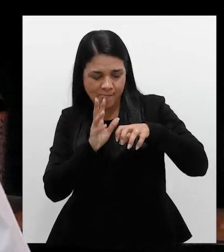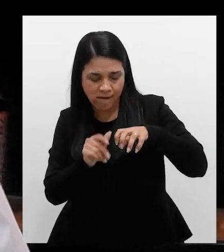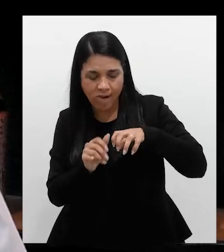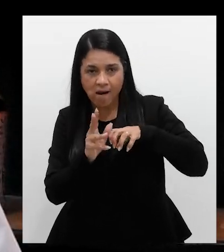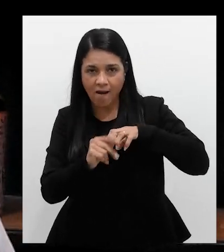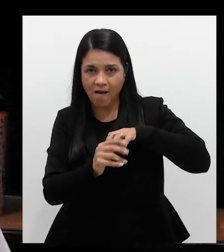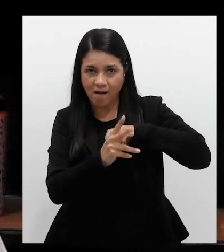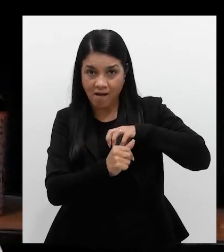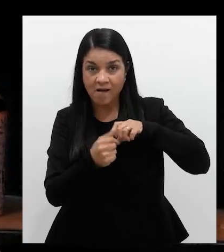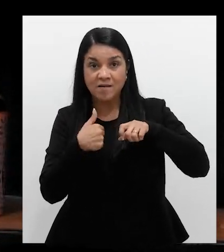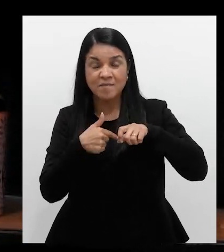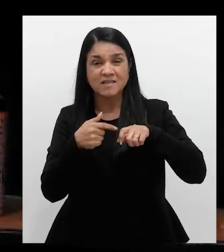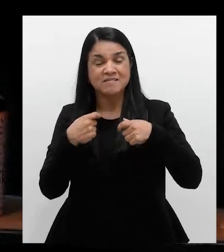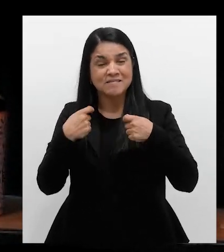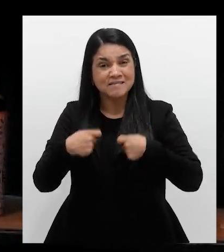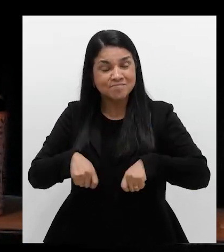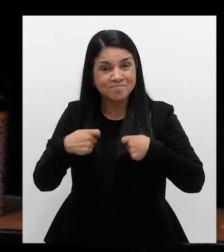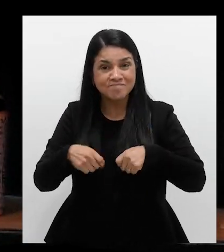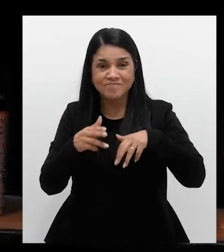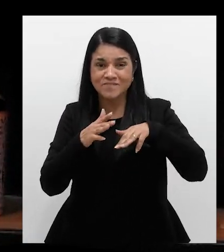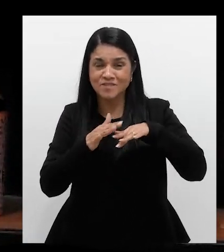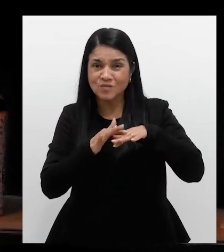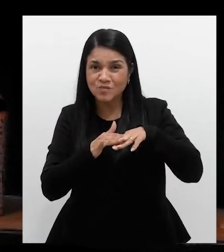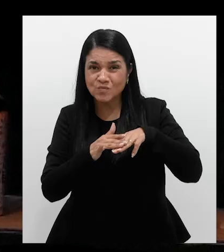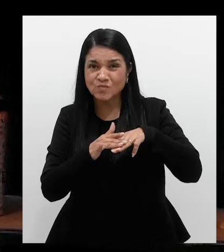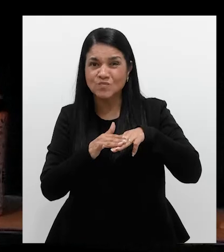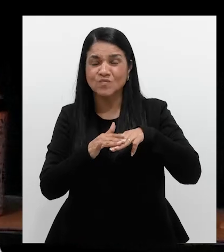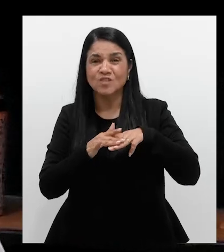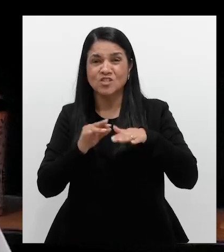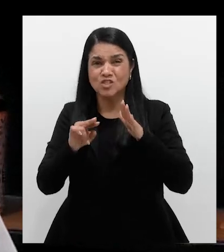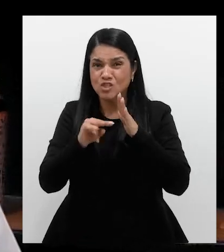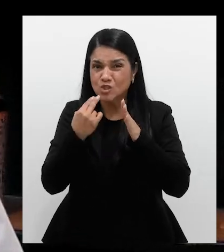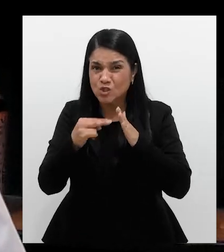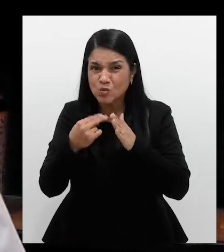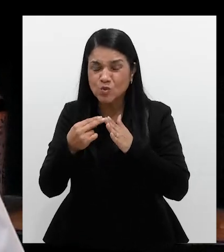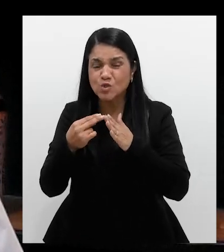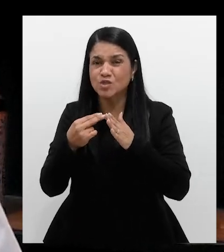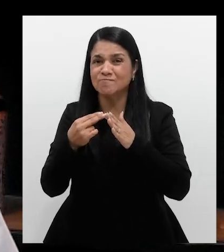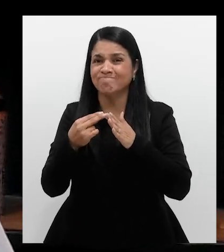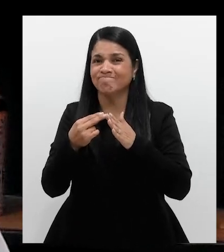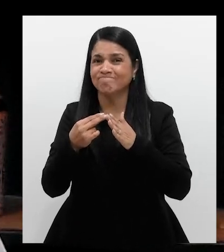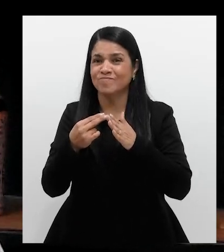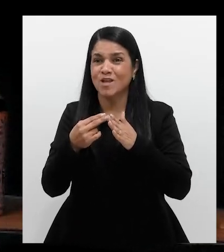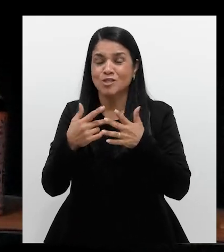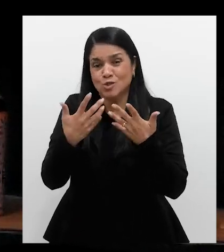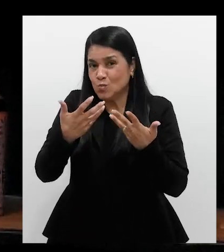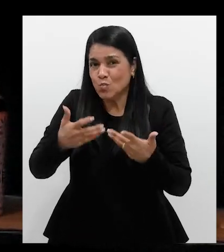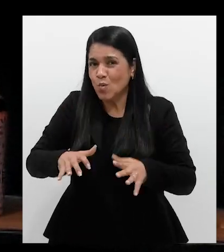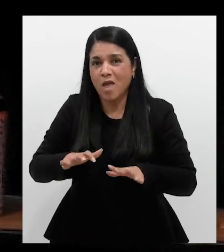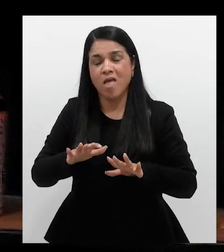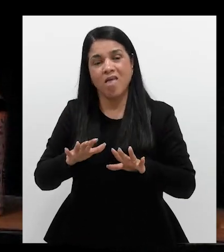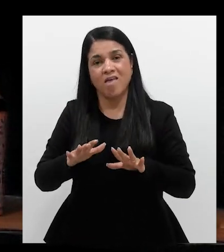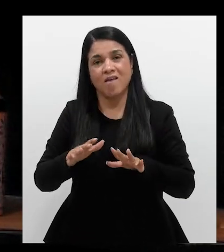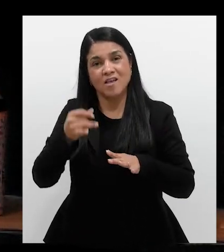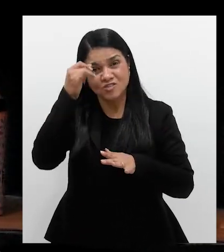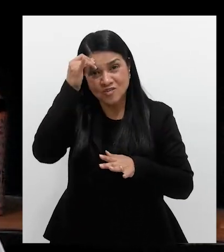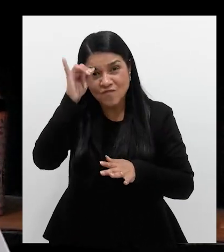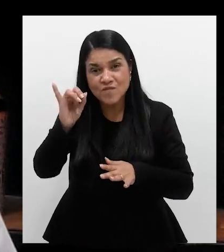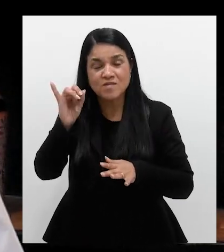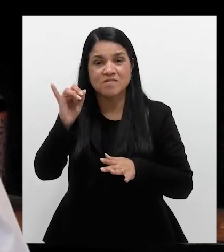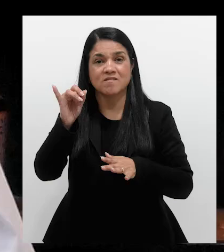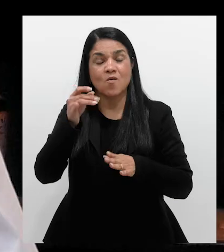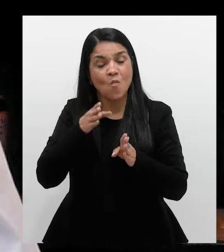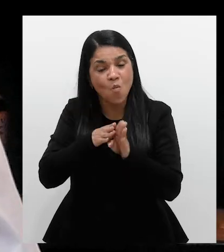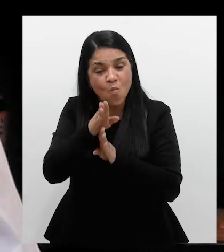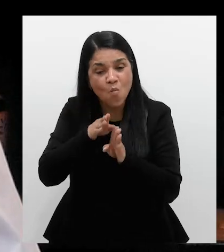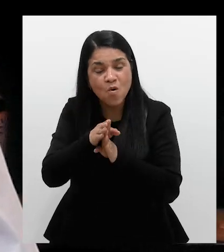mundos, né? Agora, se tornar um paciente de uma necessidade de uma ação curativa, de uma intervenção mais invasiva, é o que a gente não quer.